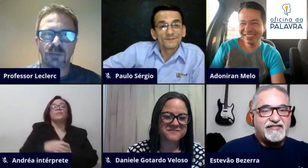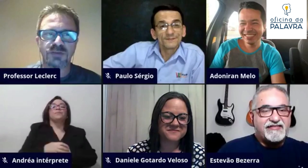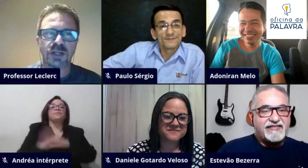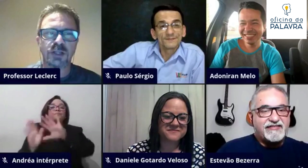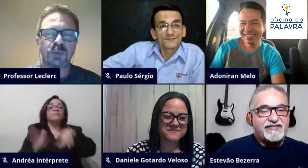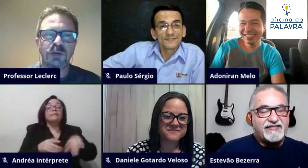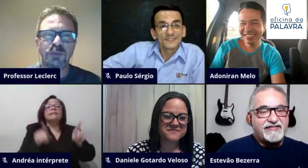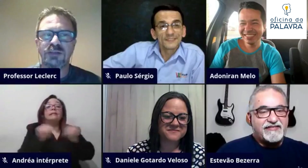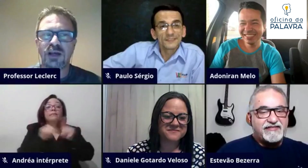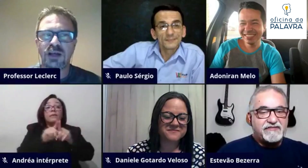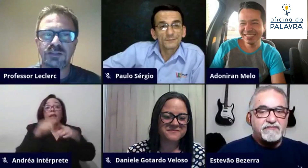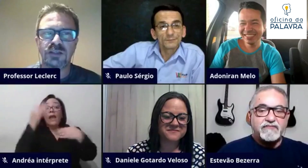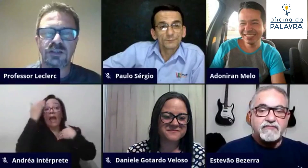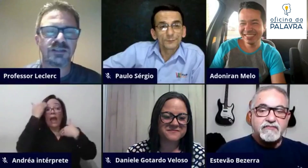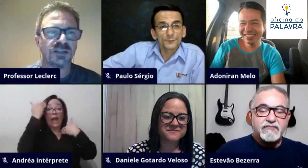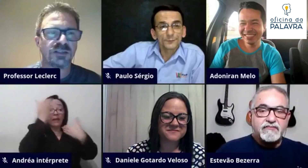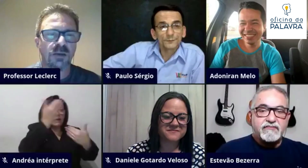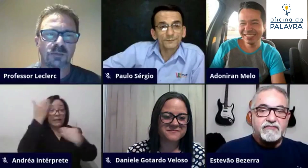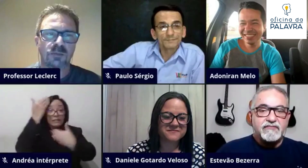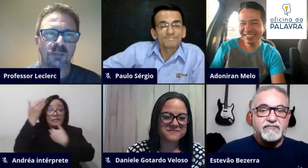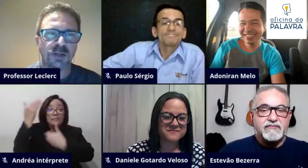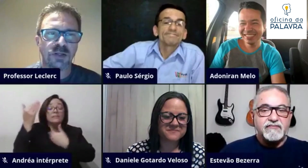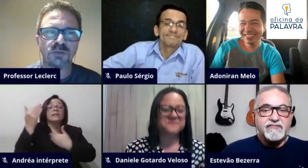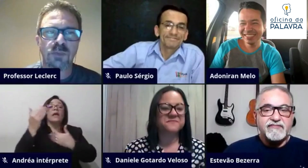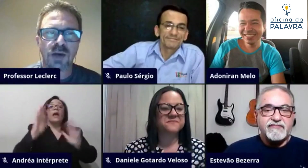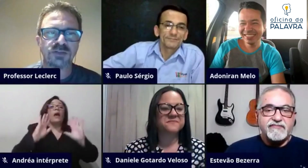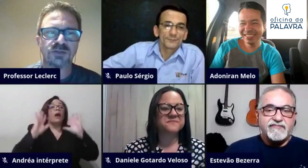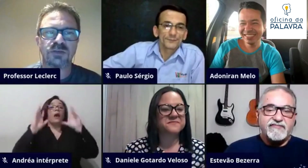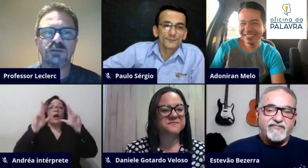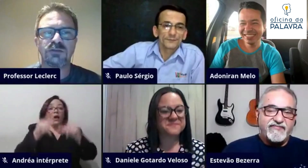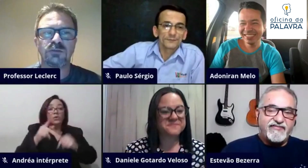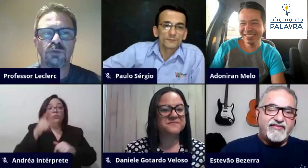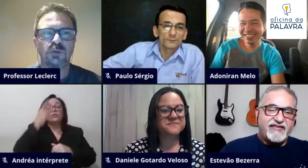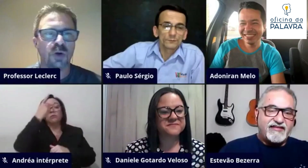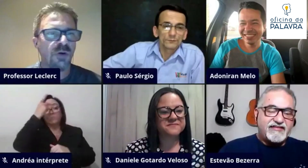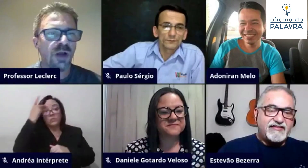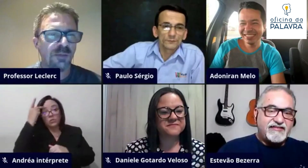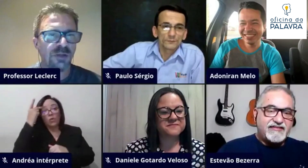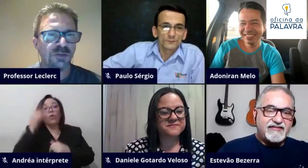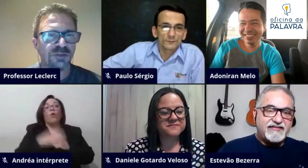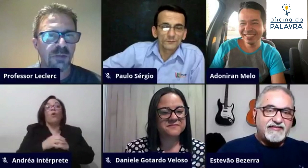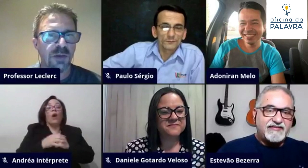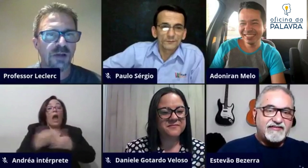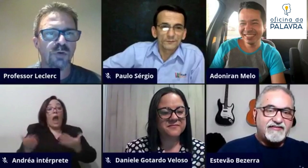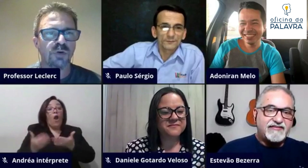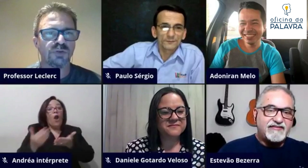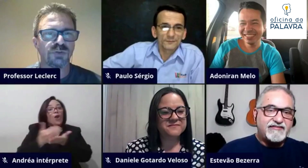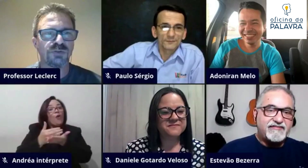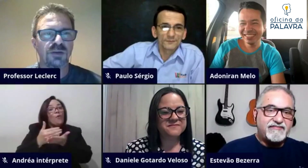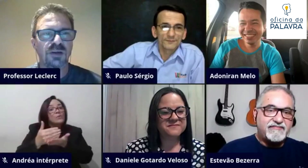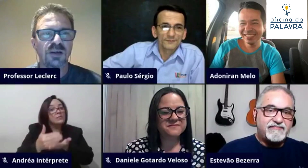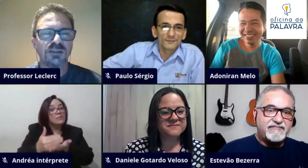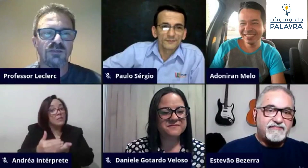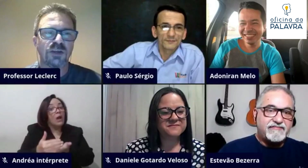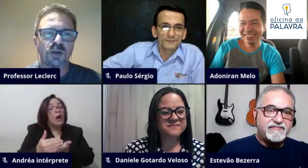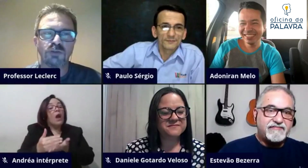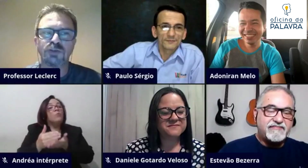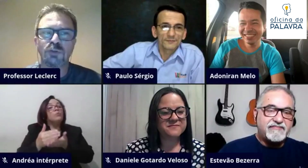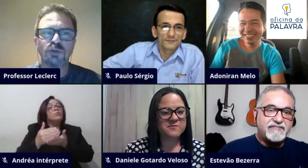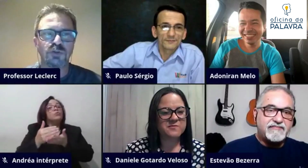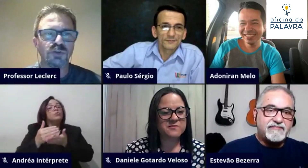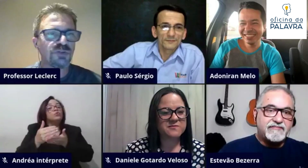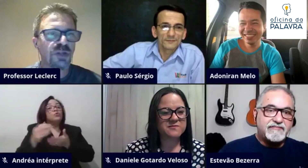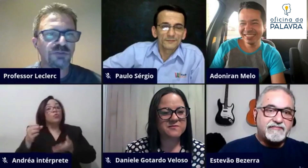todos os irmãos aí a disponibilidade e que seja apenas um passo, né, num longo caminho de trabalho em conjunto. Você vê que